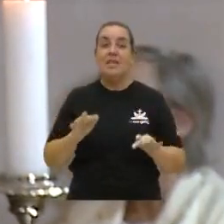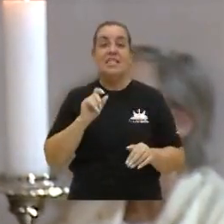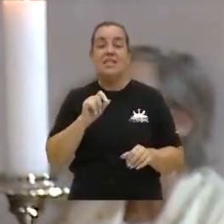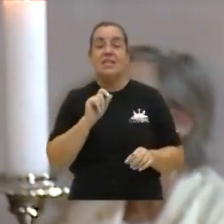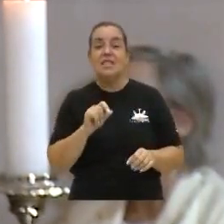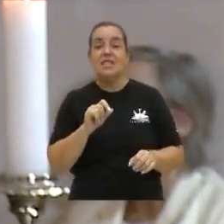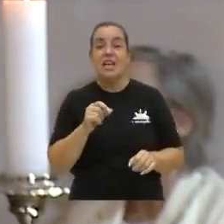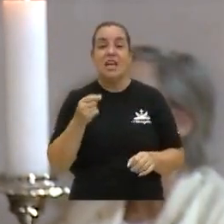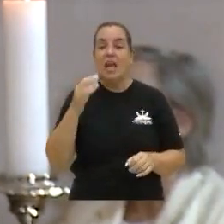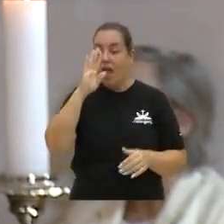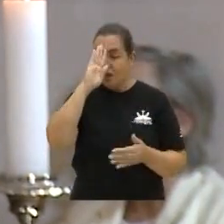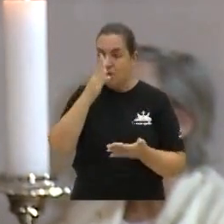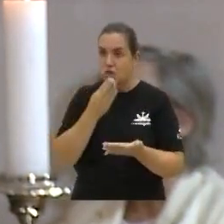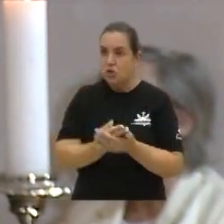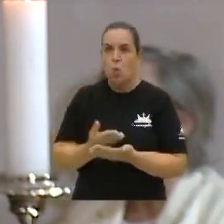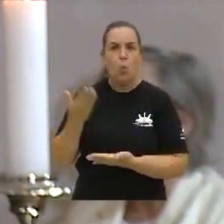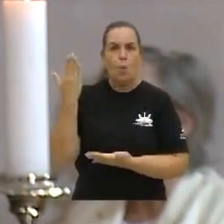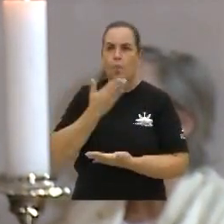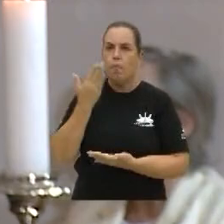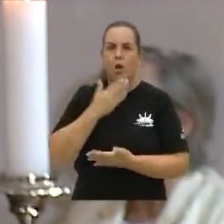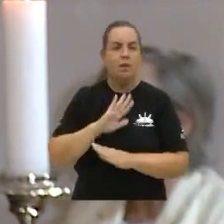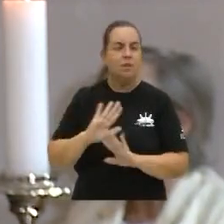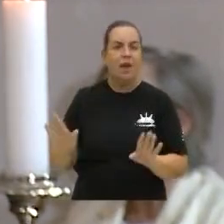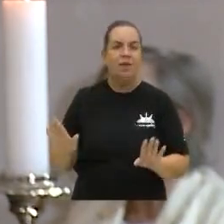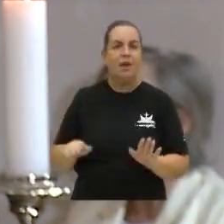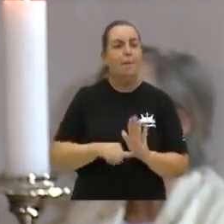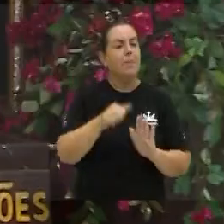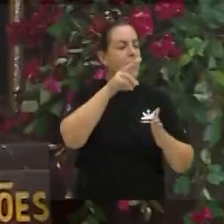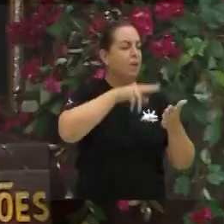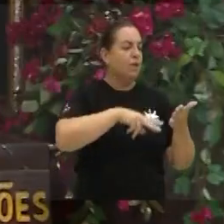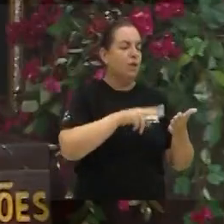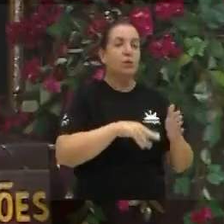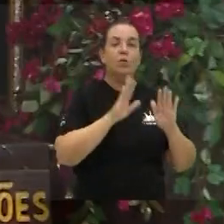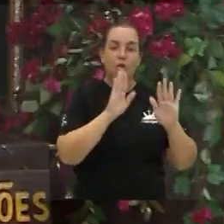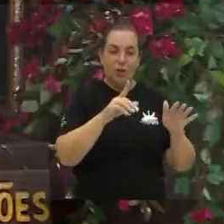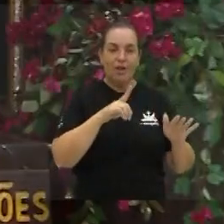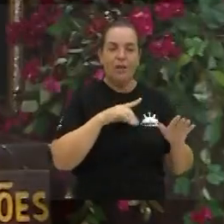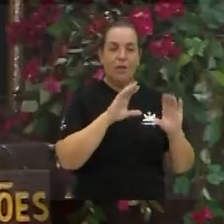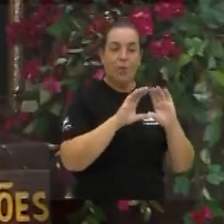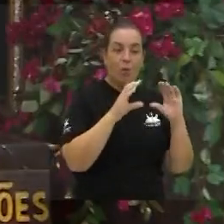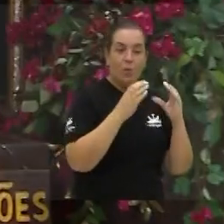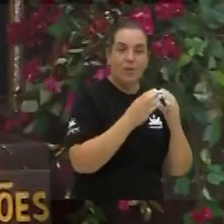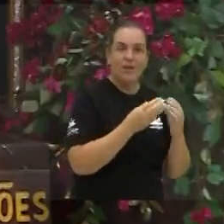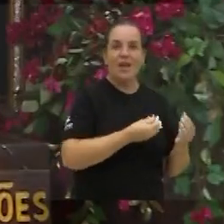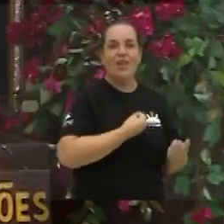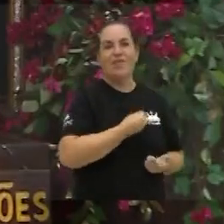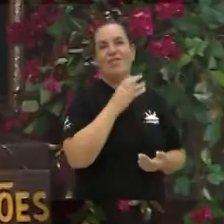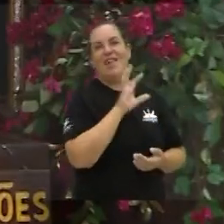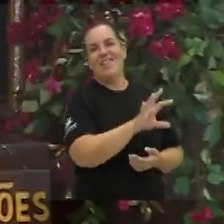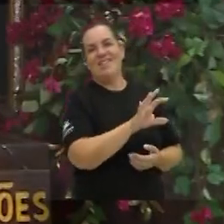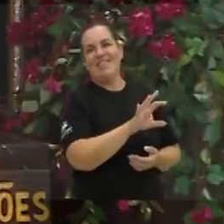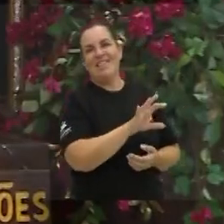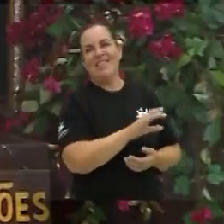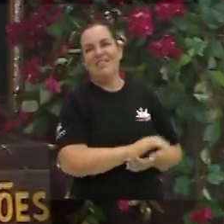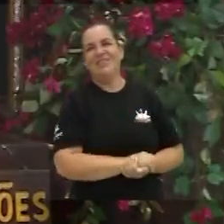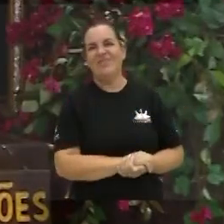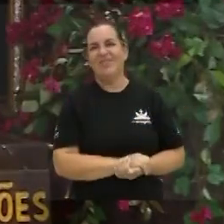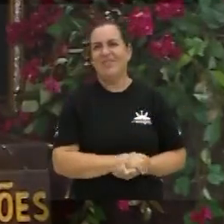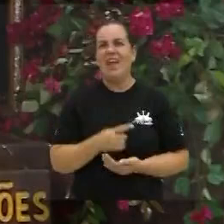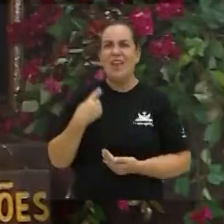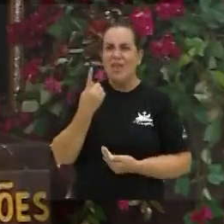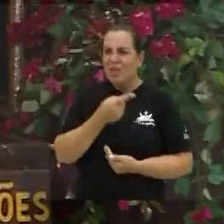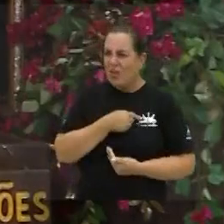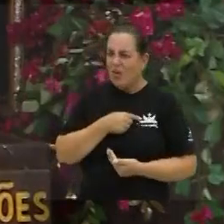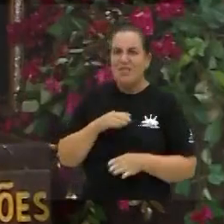que creram sem ver. A primeira leitura já teve comunidades que viveu assim. E nós